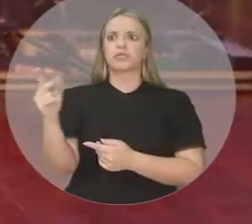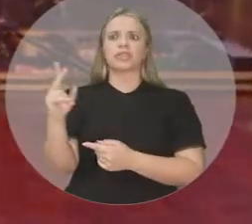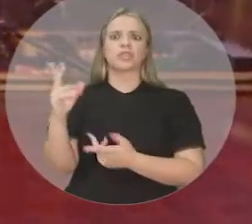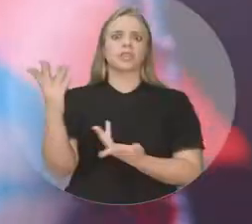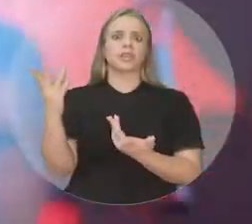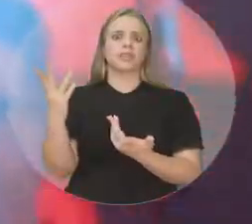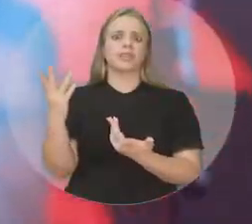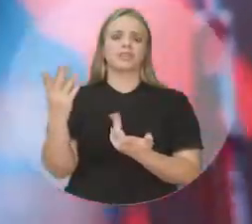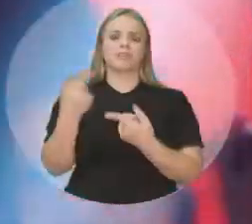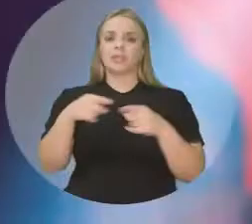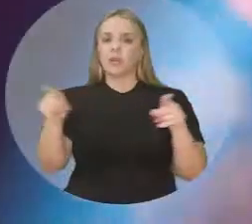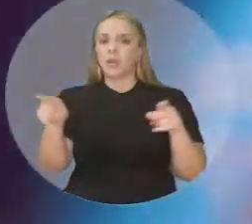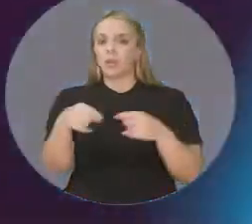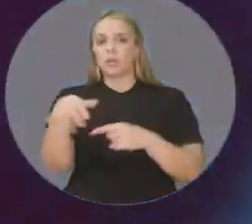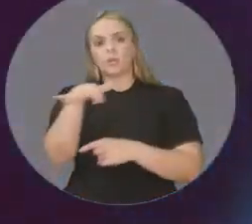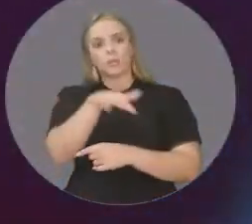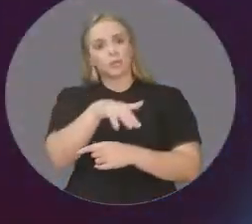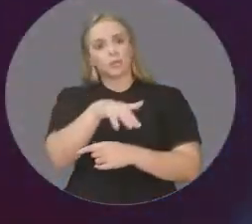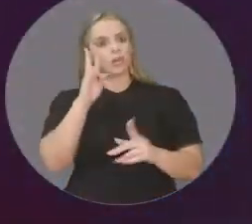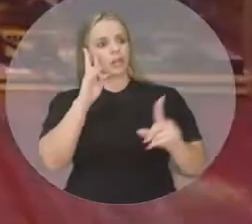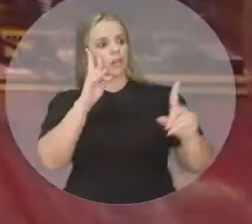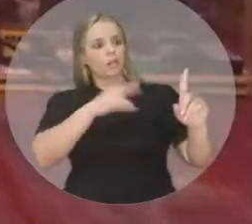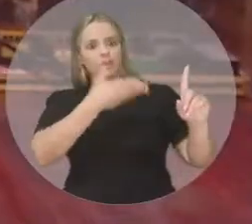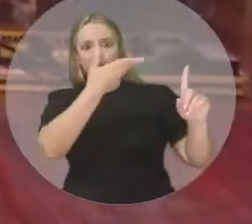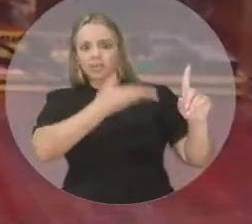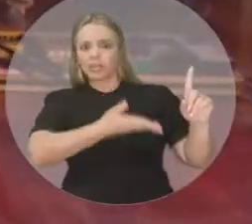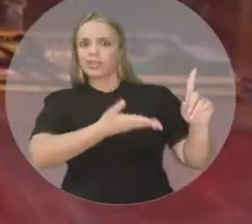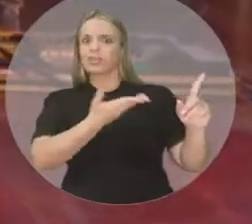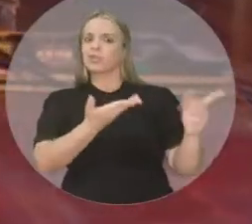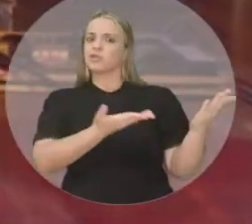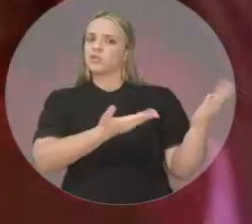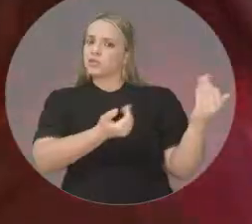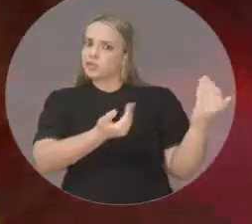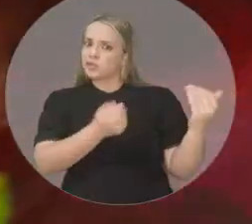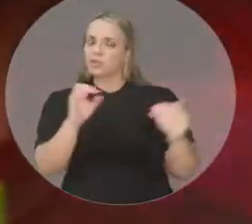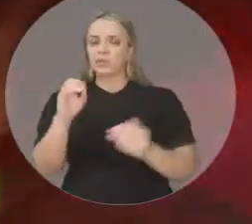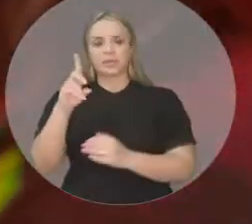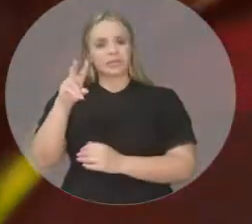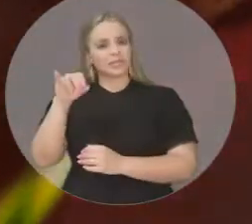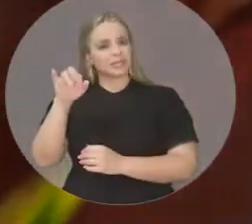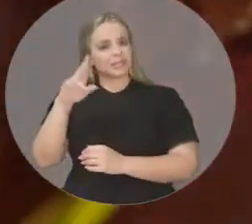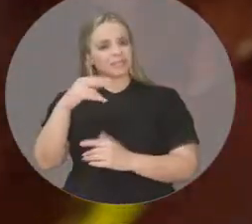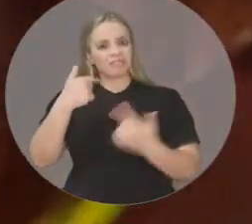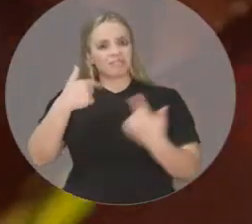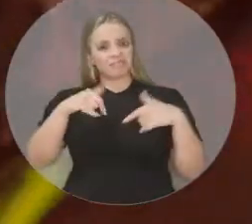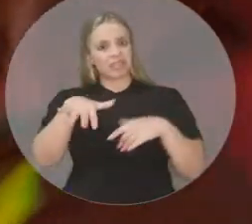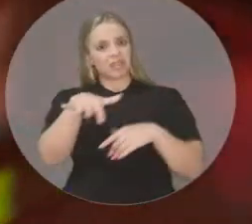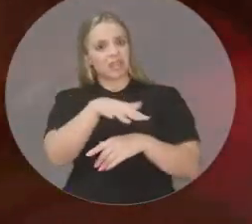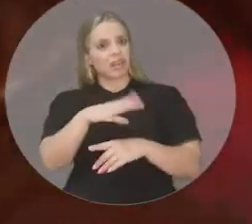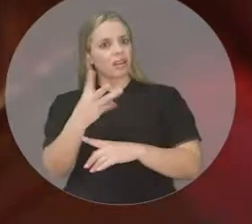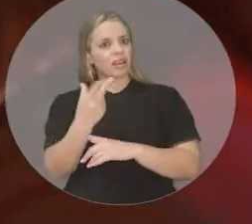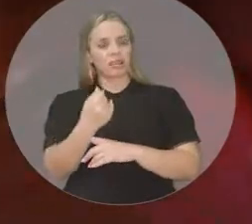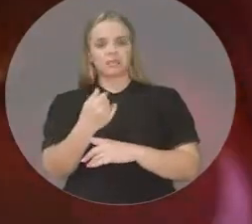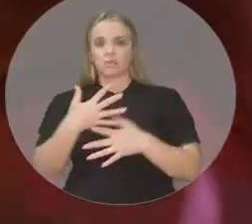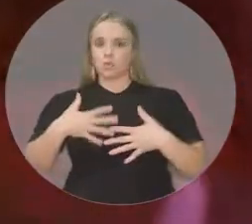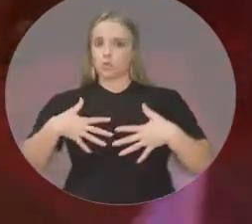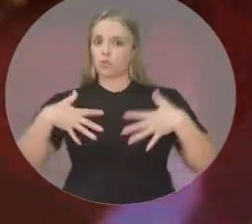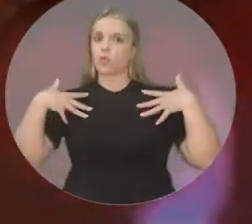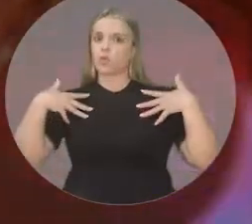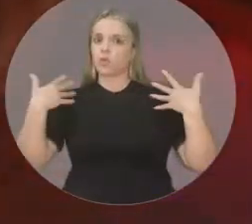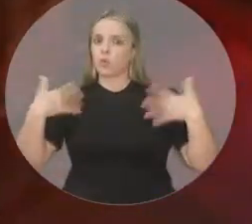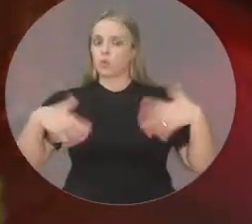sensacional. Passo aqui por essas duas mulheres incríveis, né, que são a cara do Flor